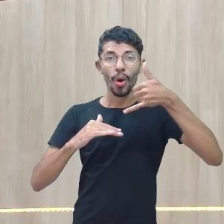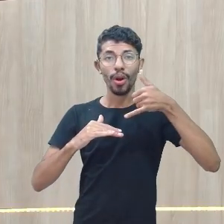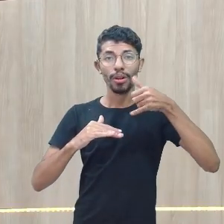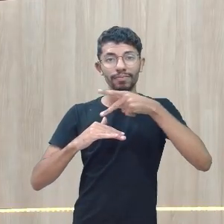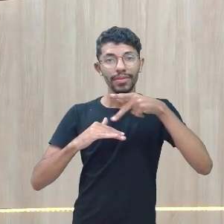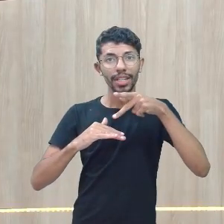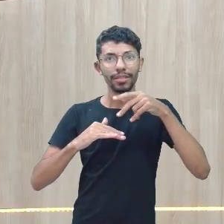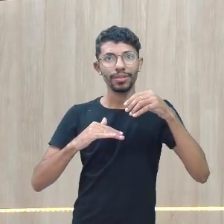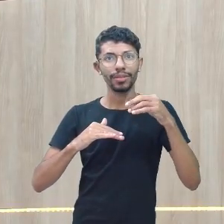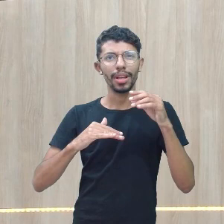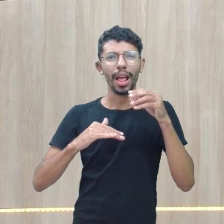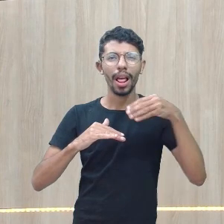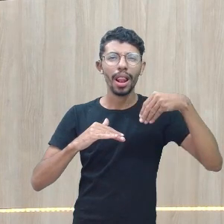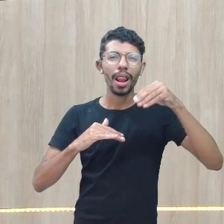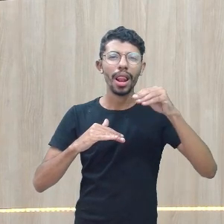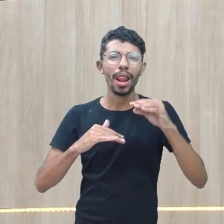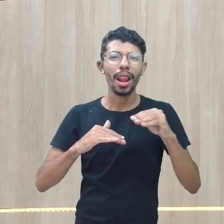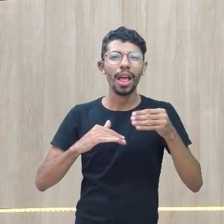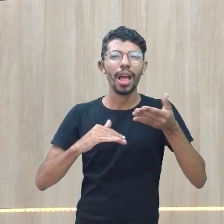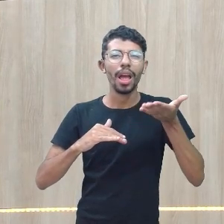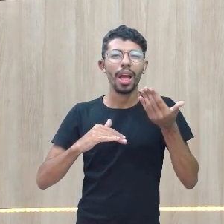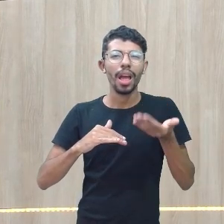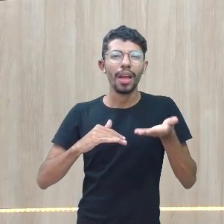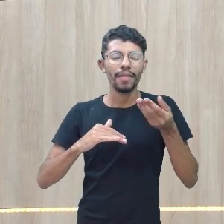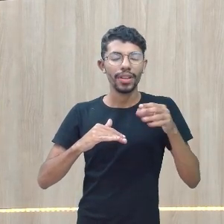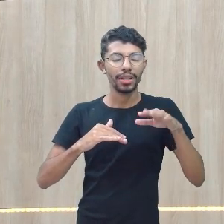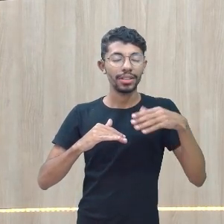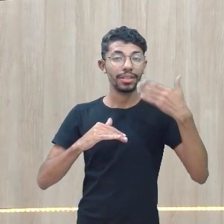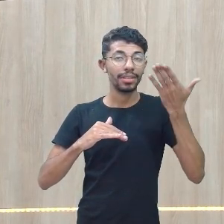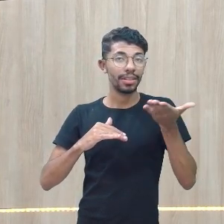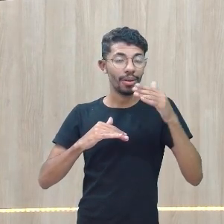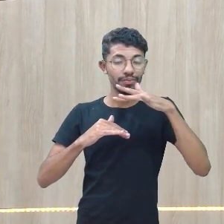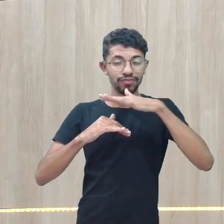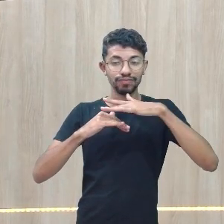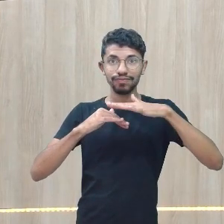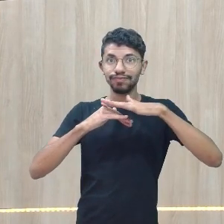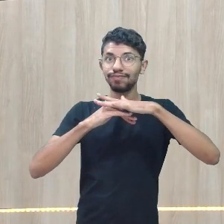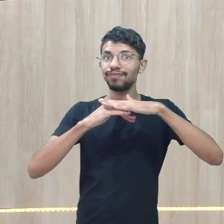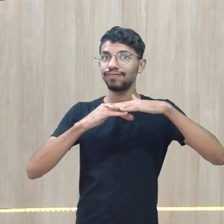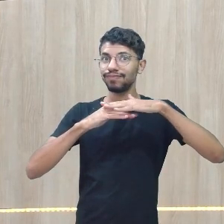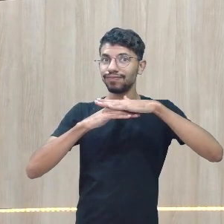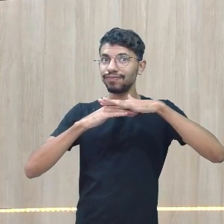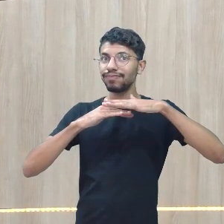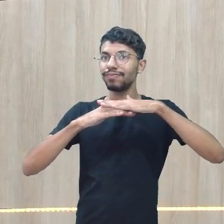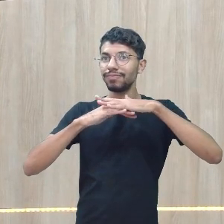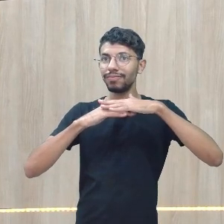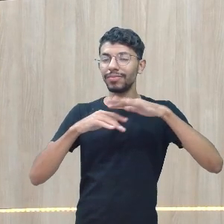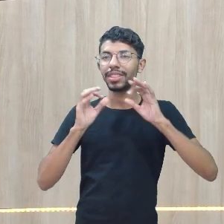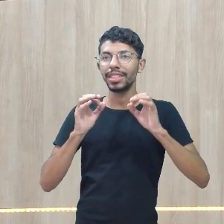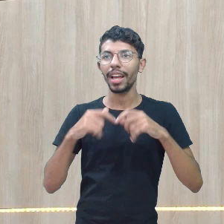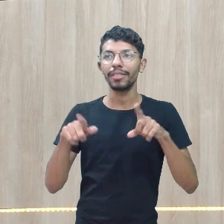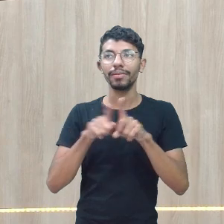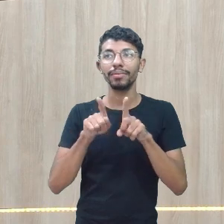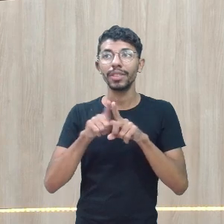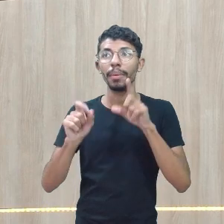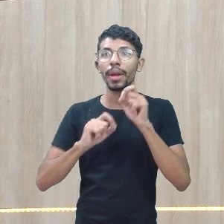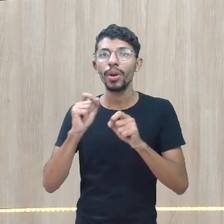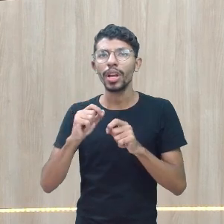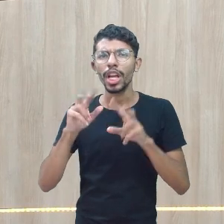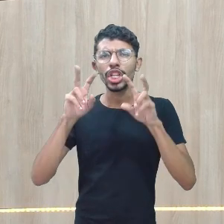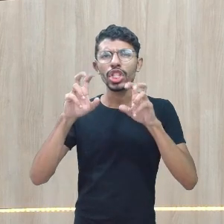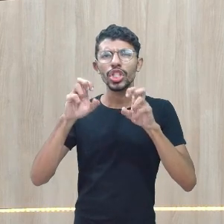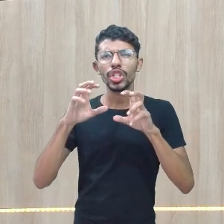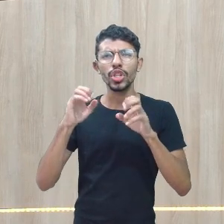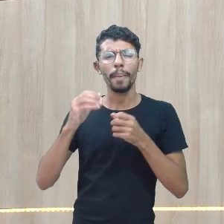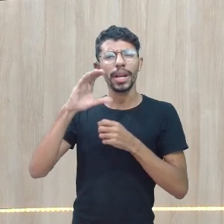cerâmica? Será que é uma ação, uma produção a mais antiga do homem? É sim, gente. Desde